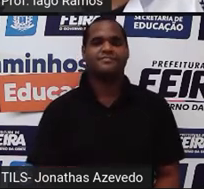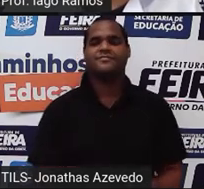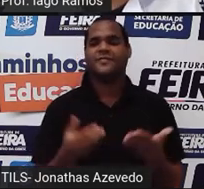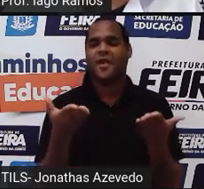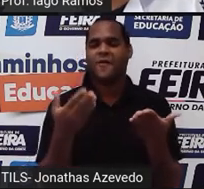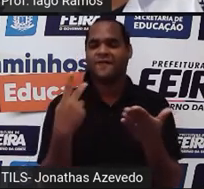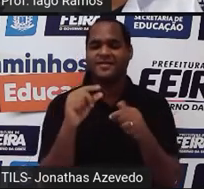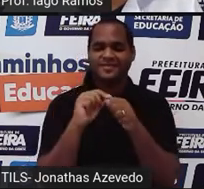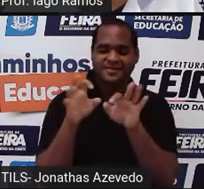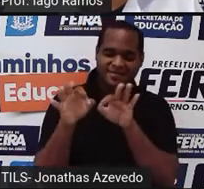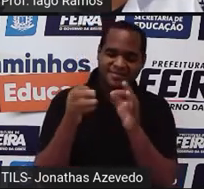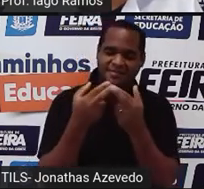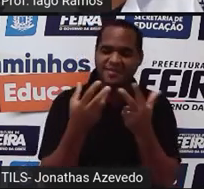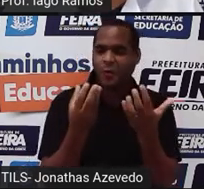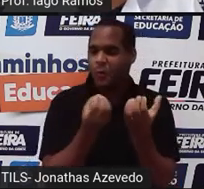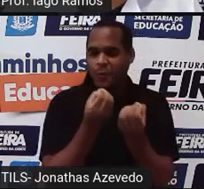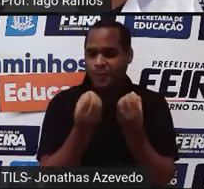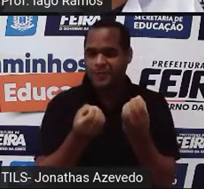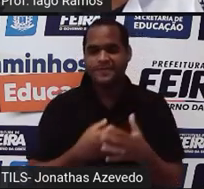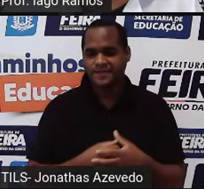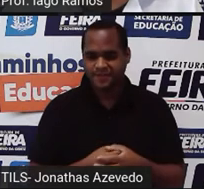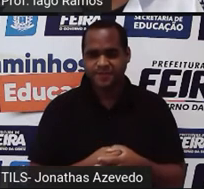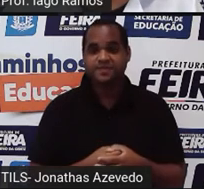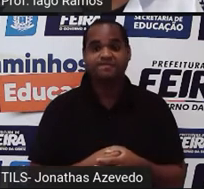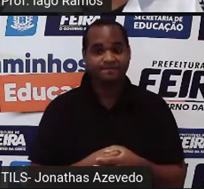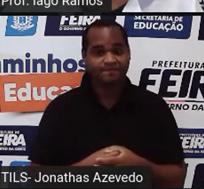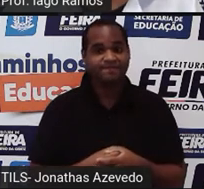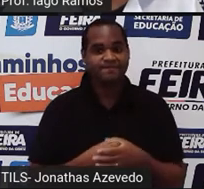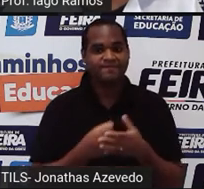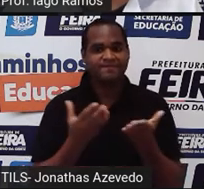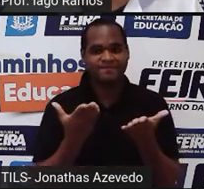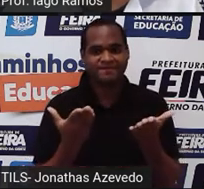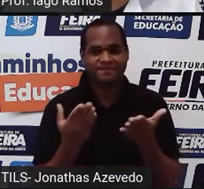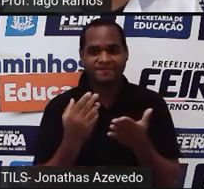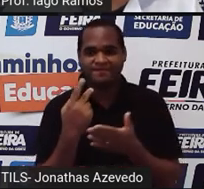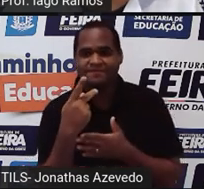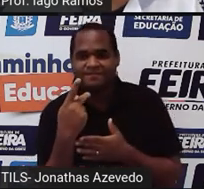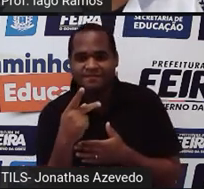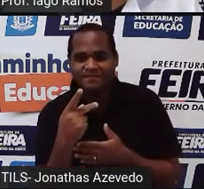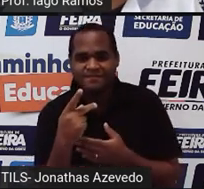Agora, o que é que nós vamos fazer? A gente vai